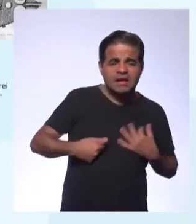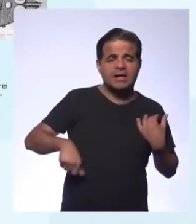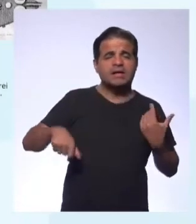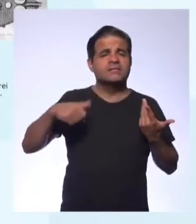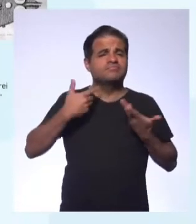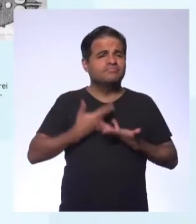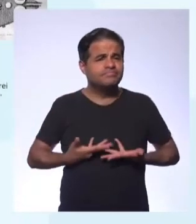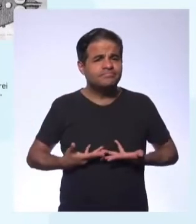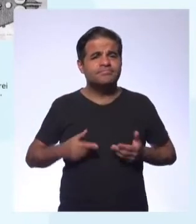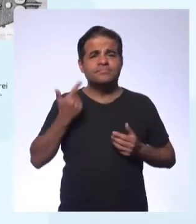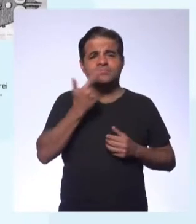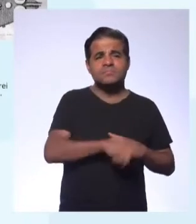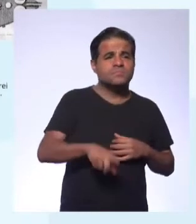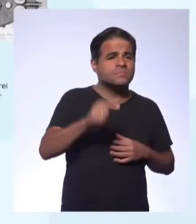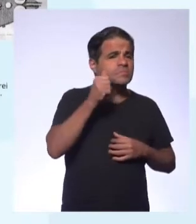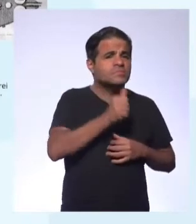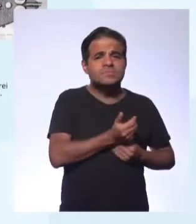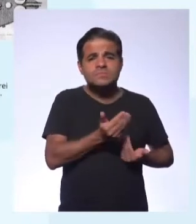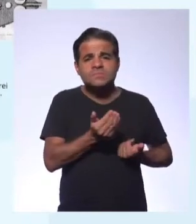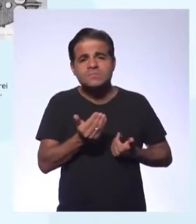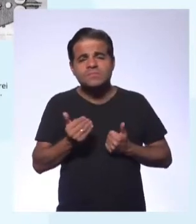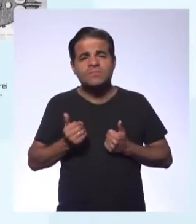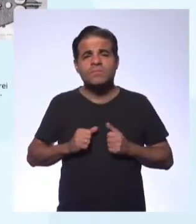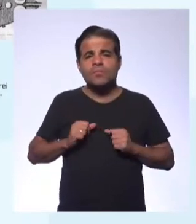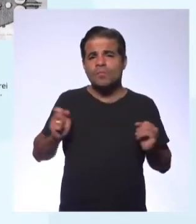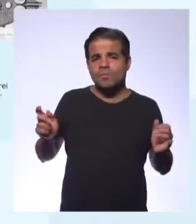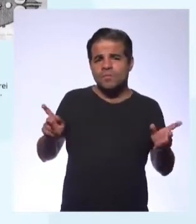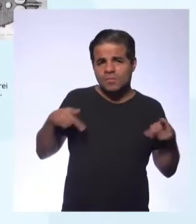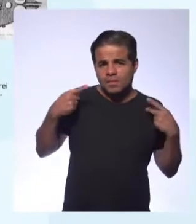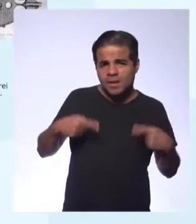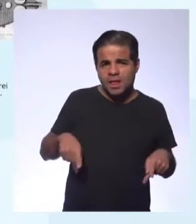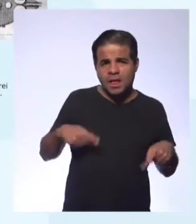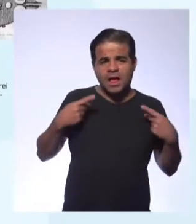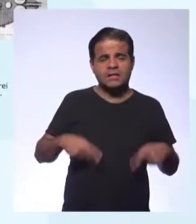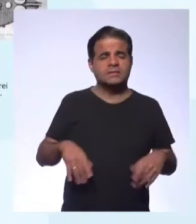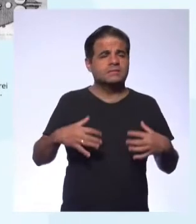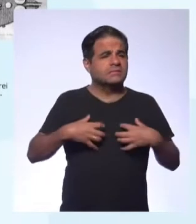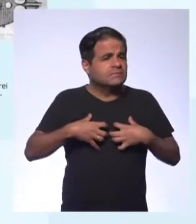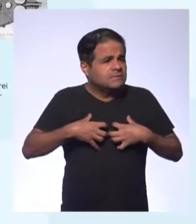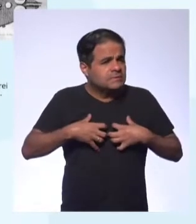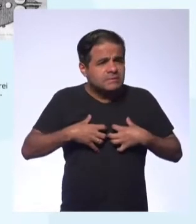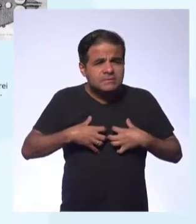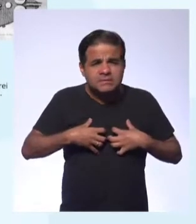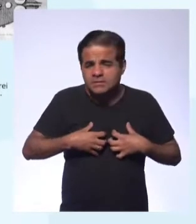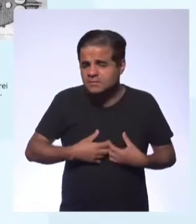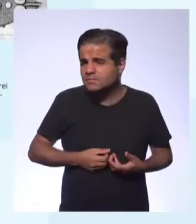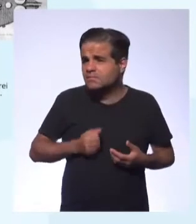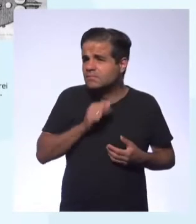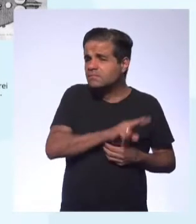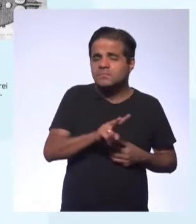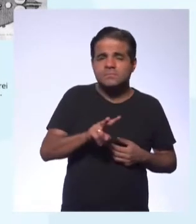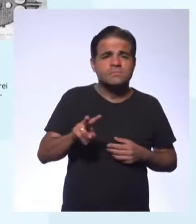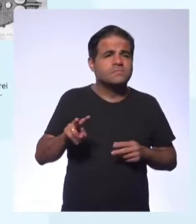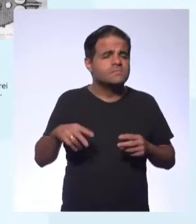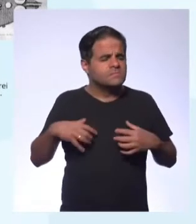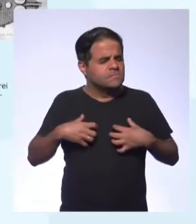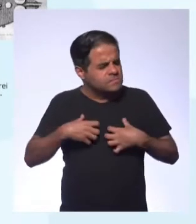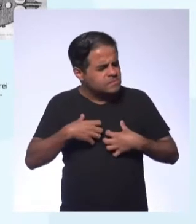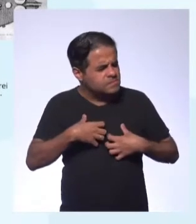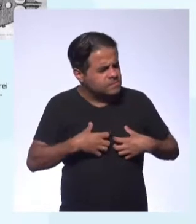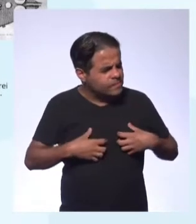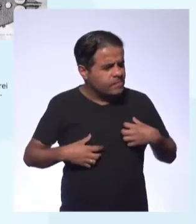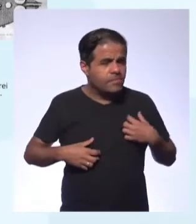mães. Outras moças, mas nuas e espantadas, no turbilhão de espectros